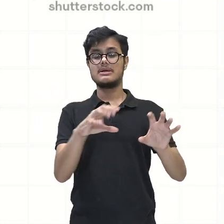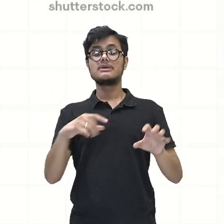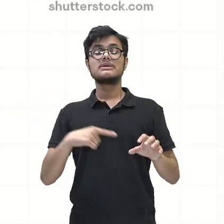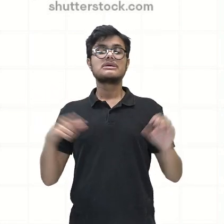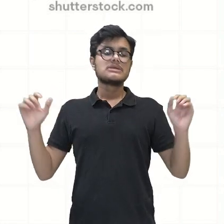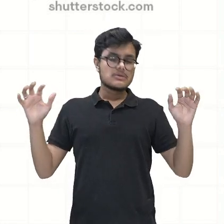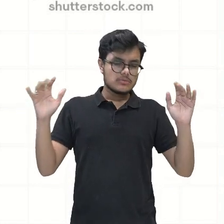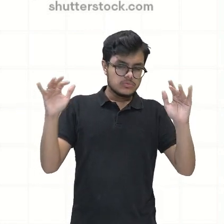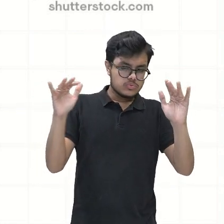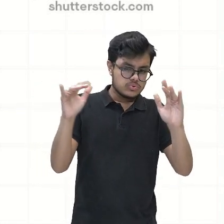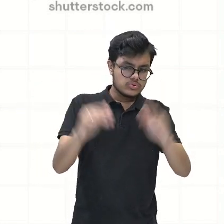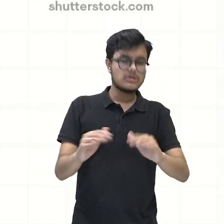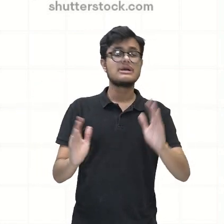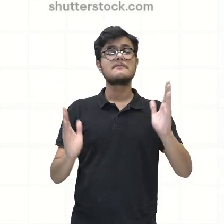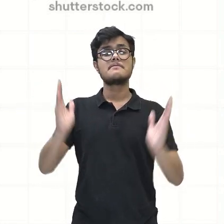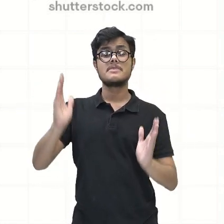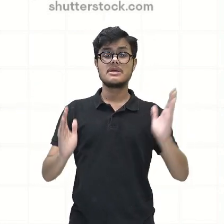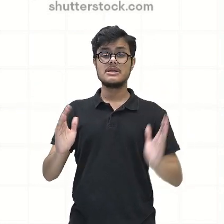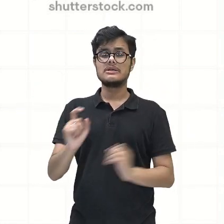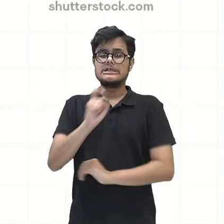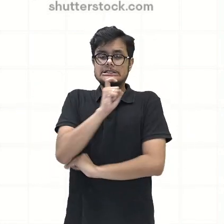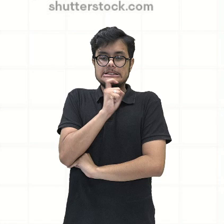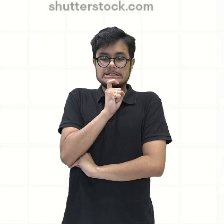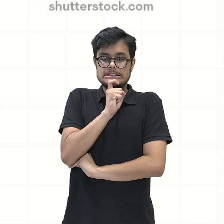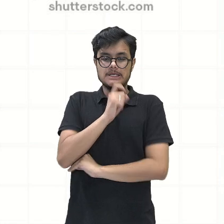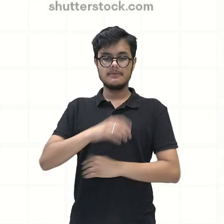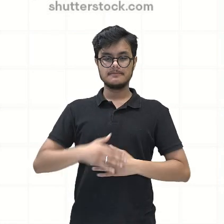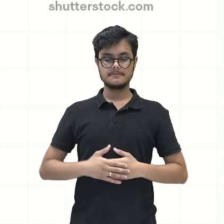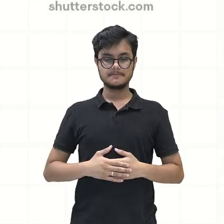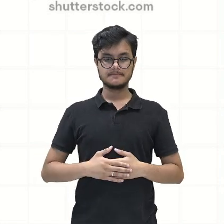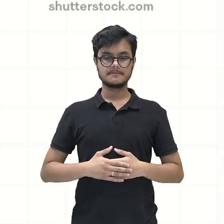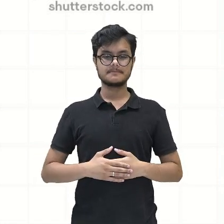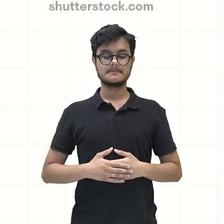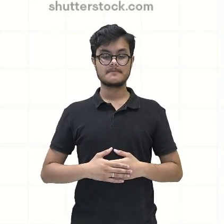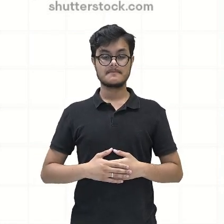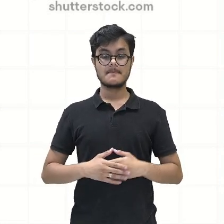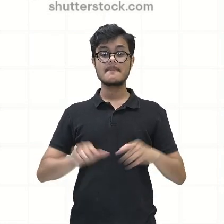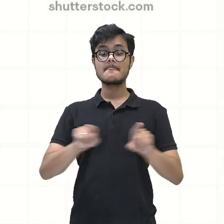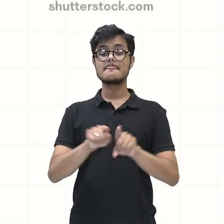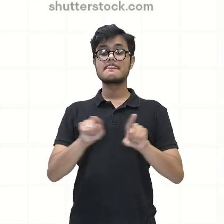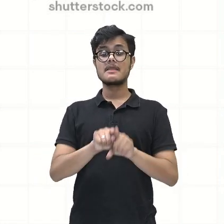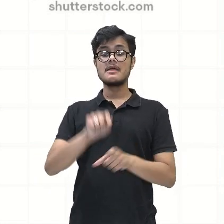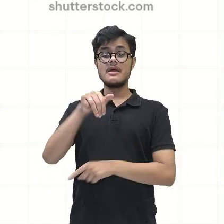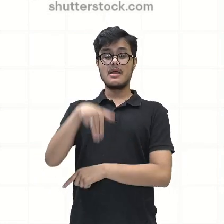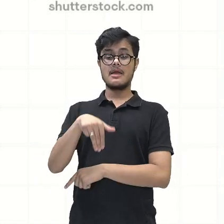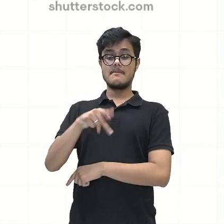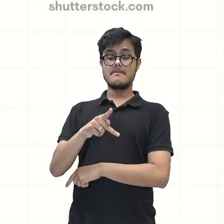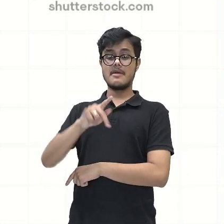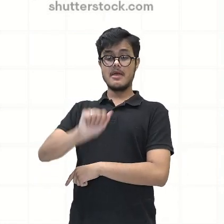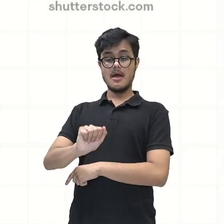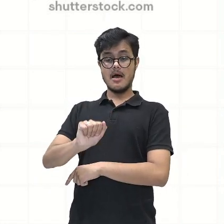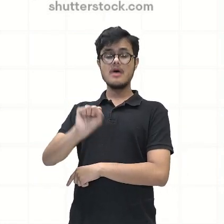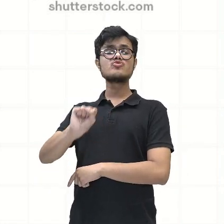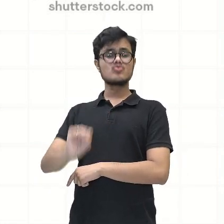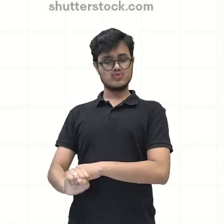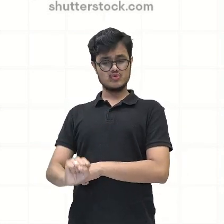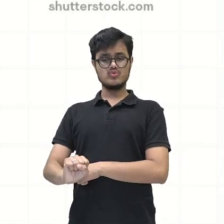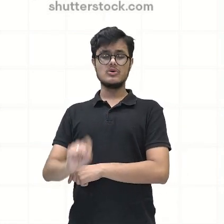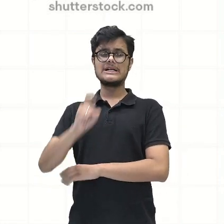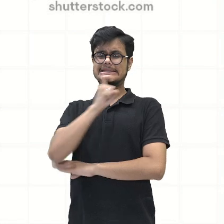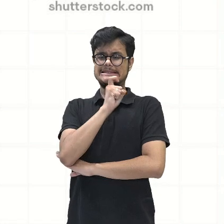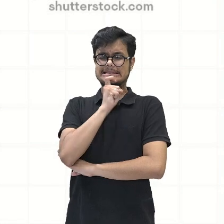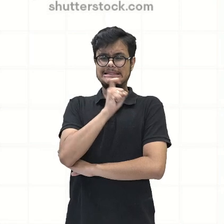aí acontece no período do inverno. E nós temos também a massa polar atlântica, que atua no inverno,